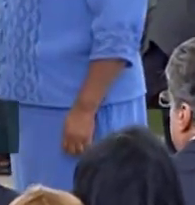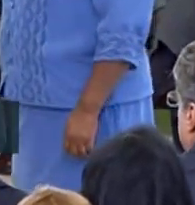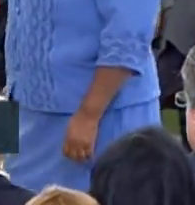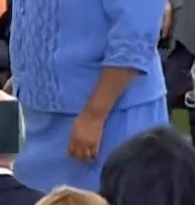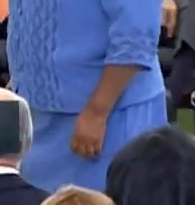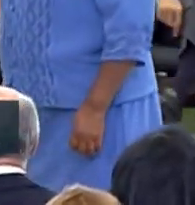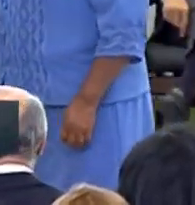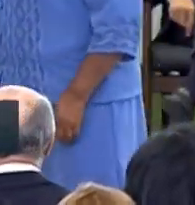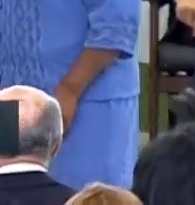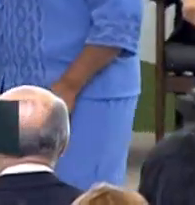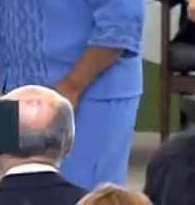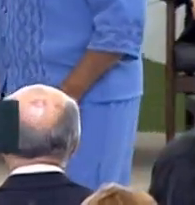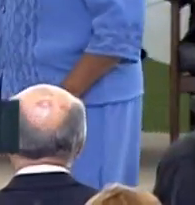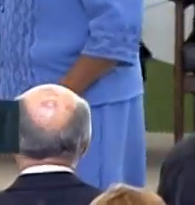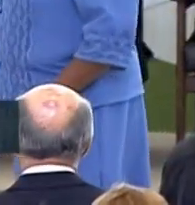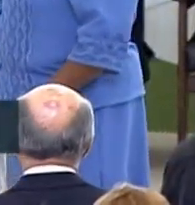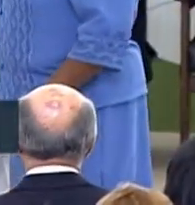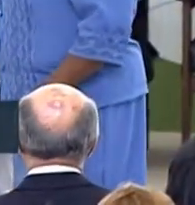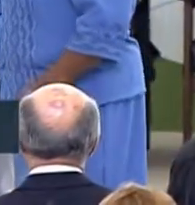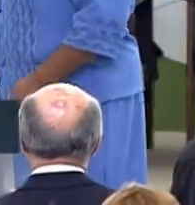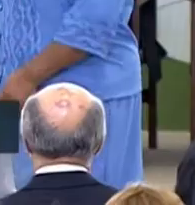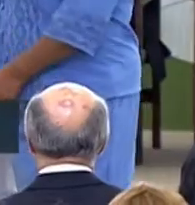E aí